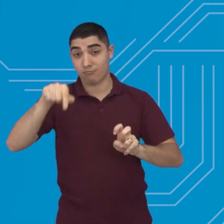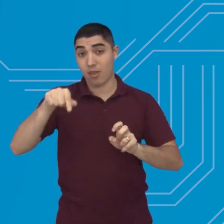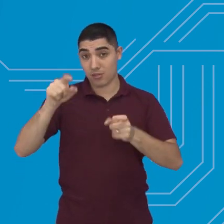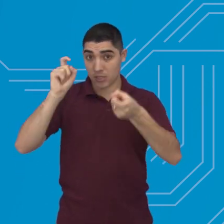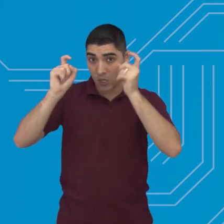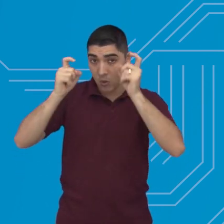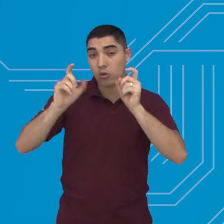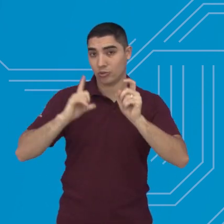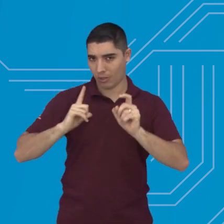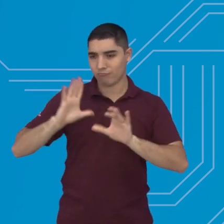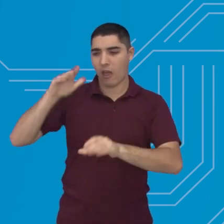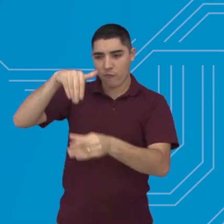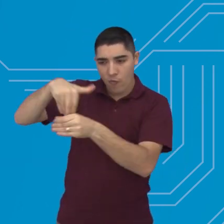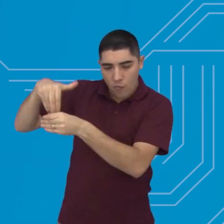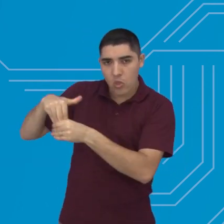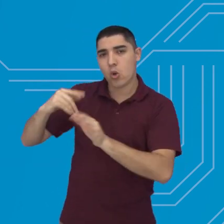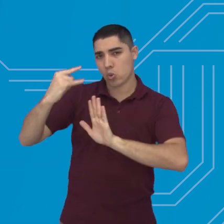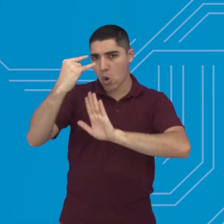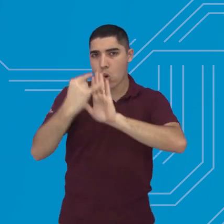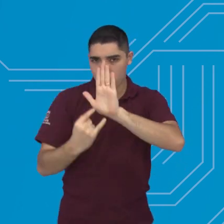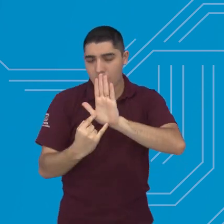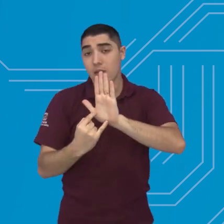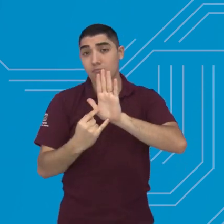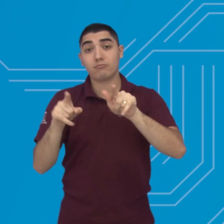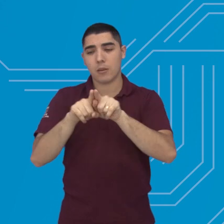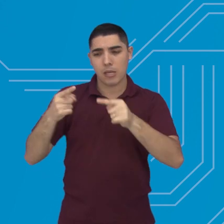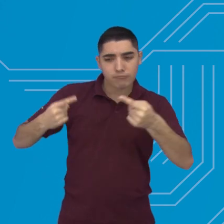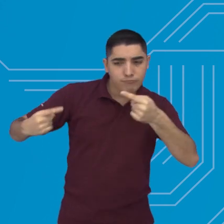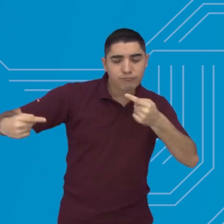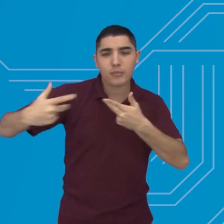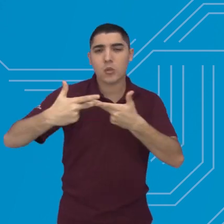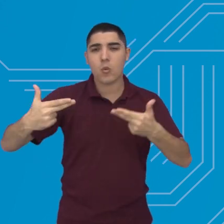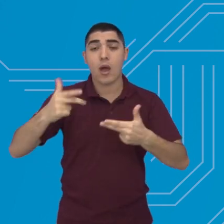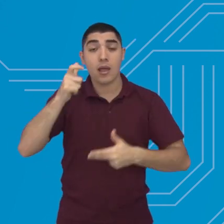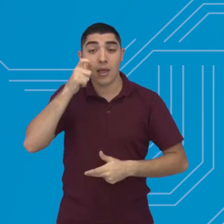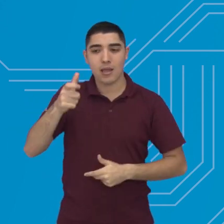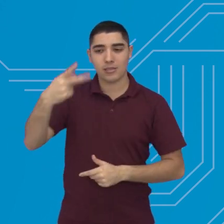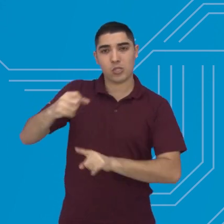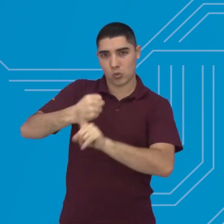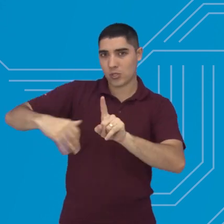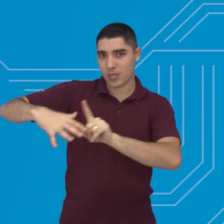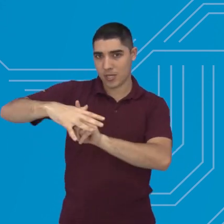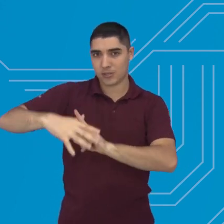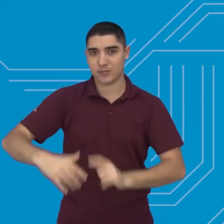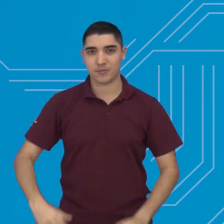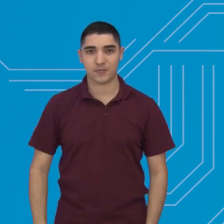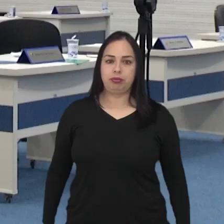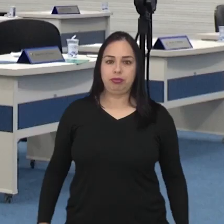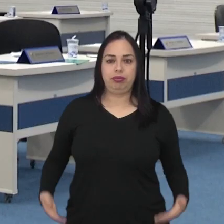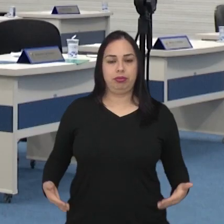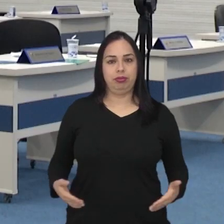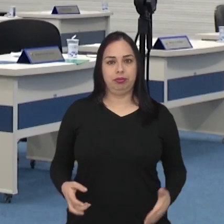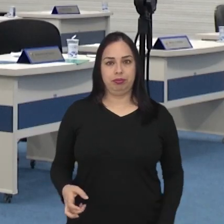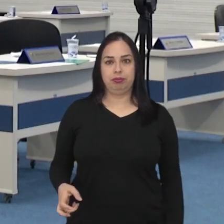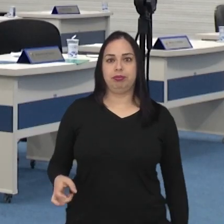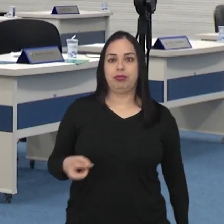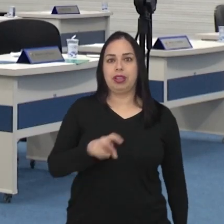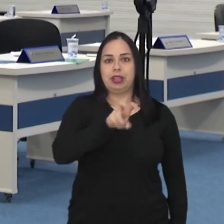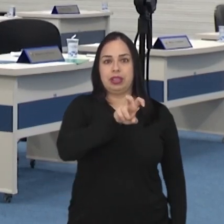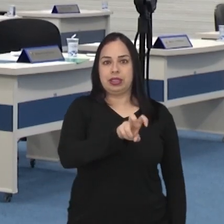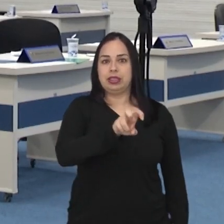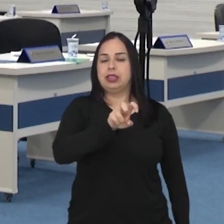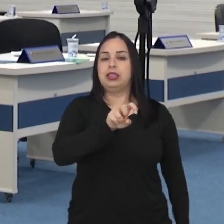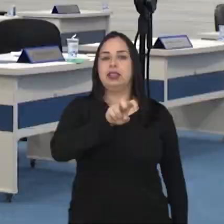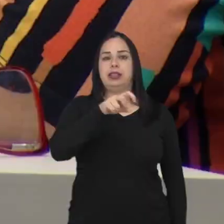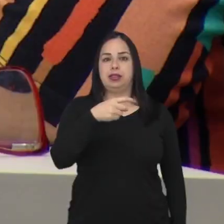em plenário que contaram com a votação de documentos e o debate de assuntos de interesse público durante o Pinga Fogo. Na